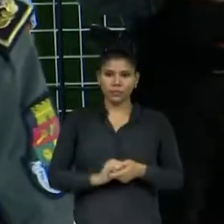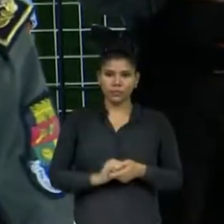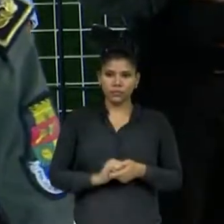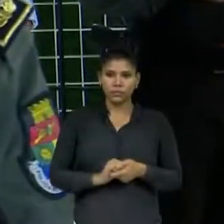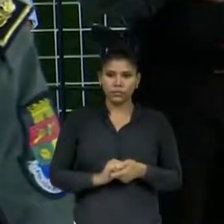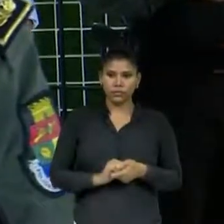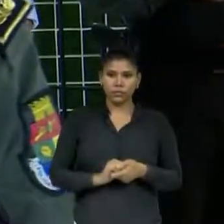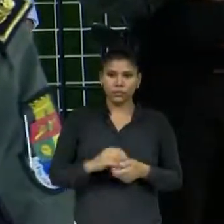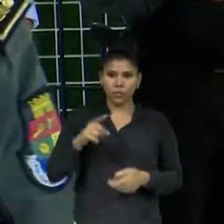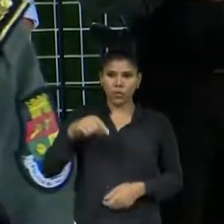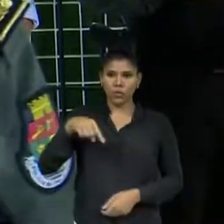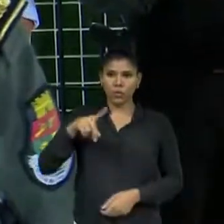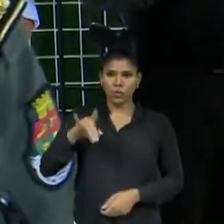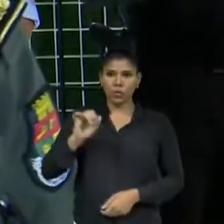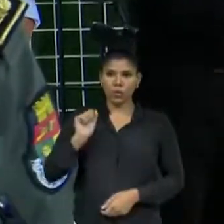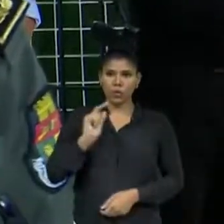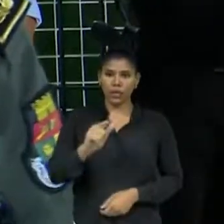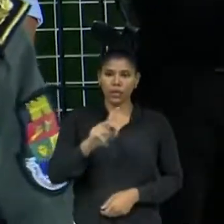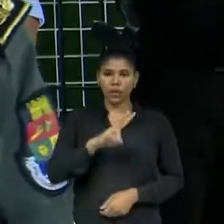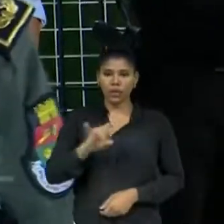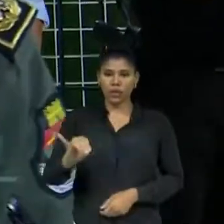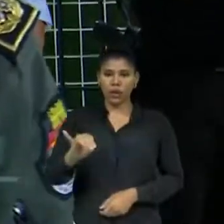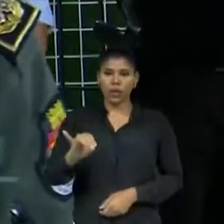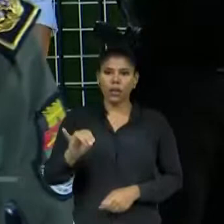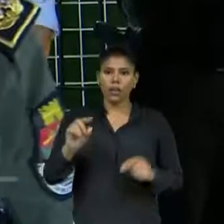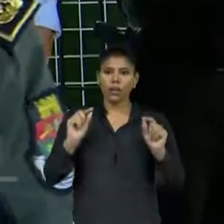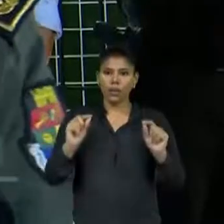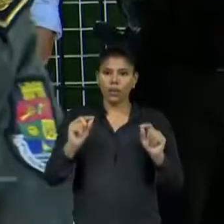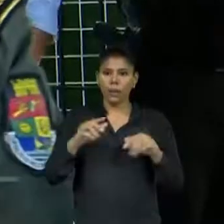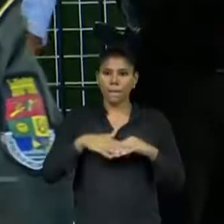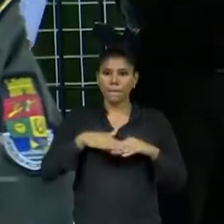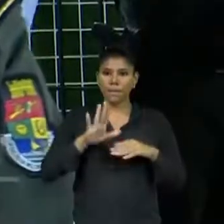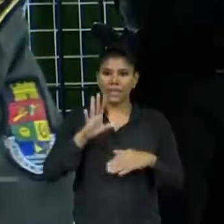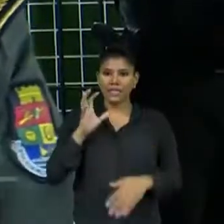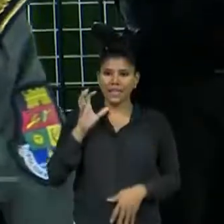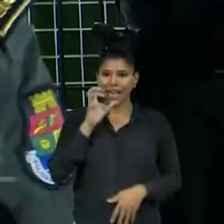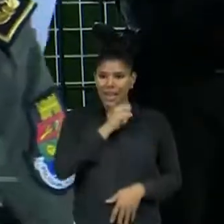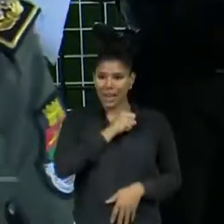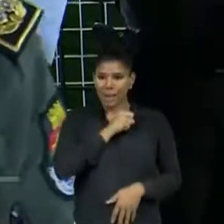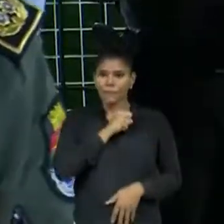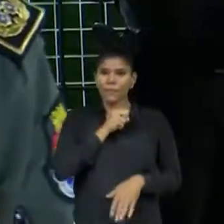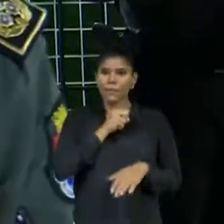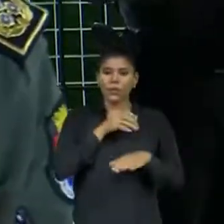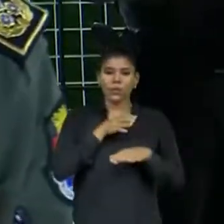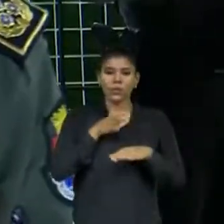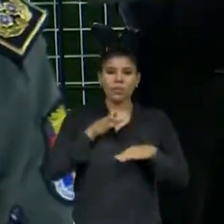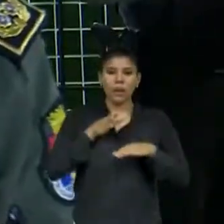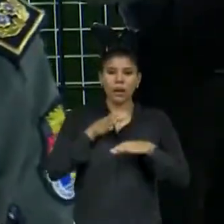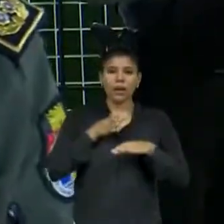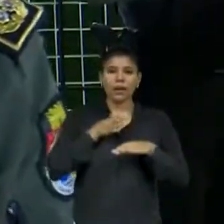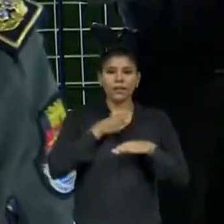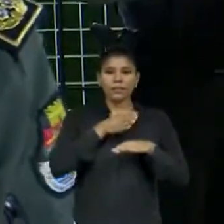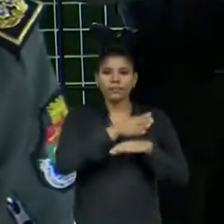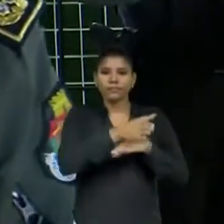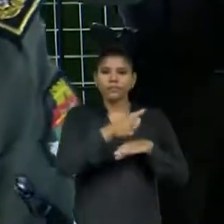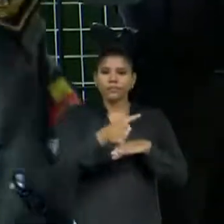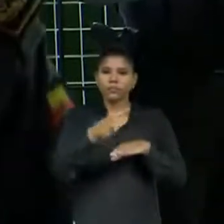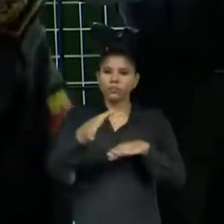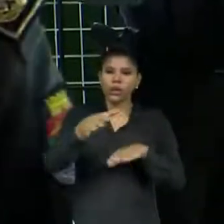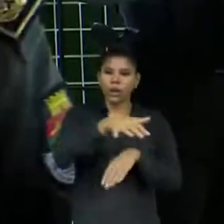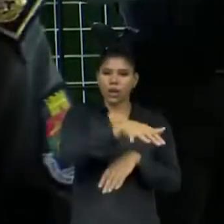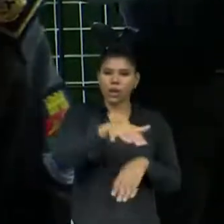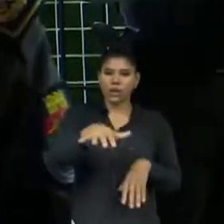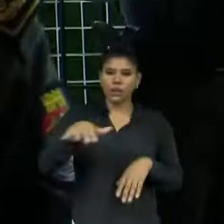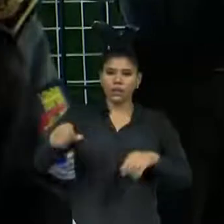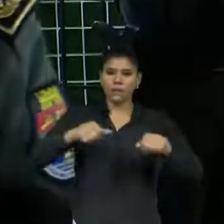quartel vai possibilitar um deslocamento mais rápido das viaturas para a área de serviço e retorno também ao quartel. Então isso